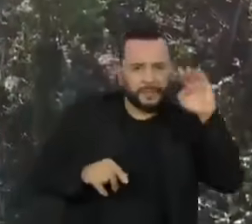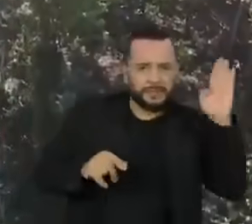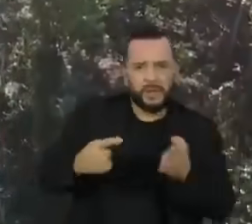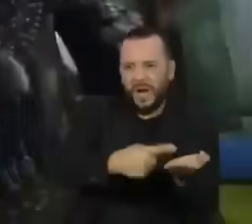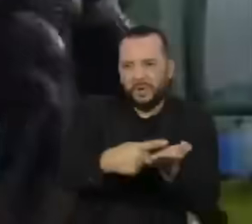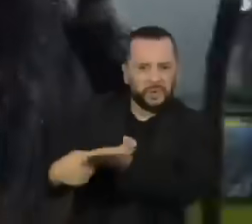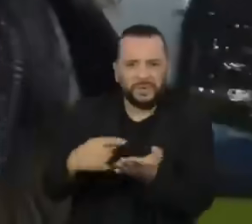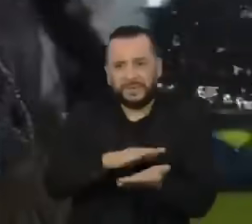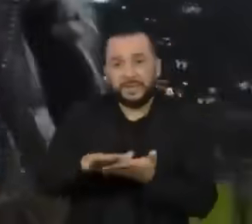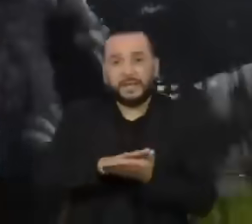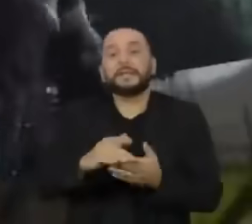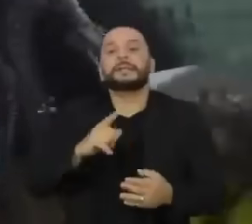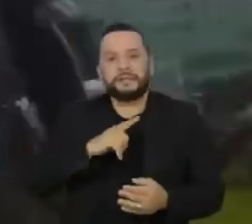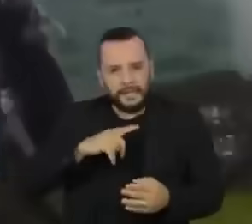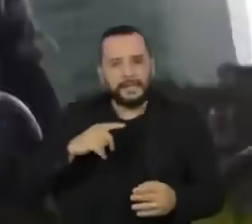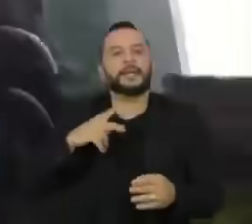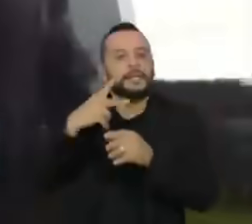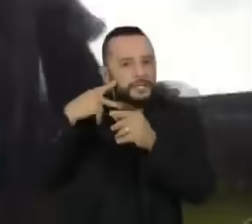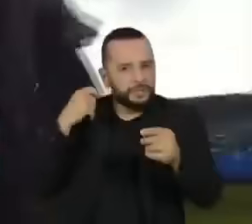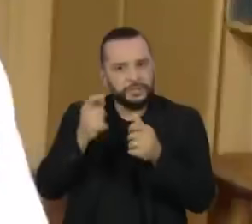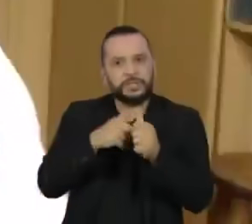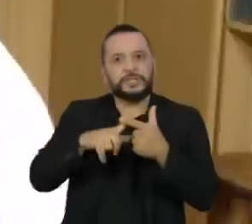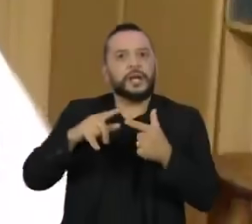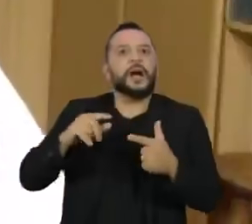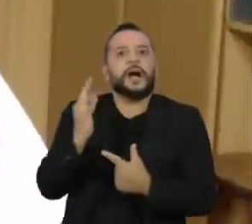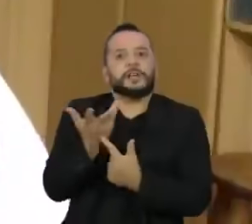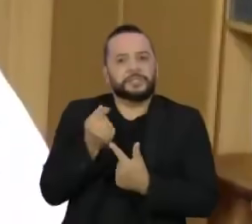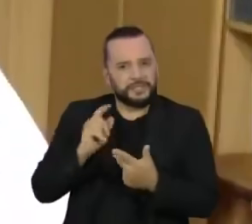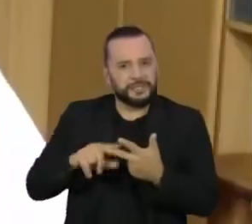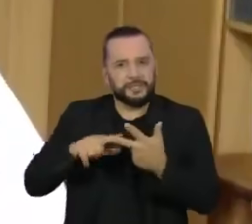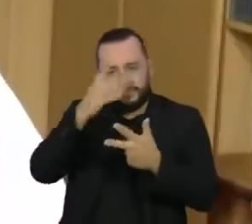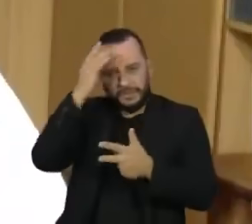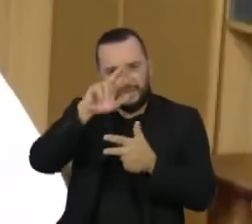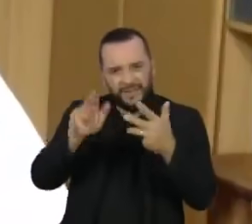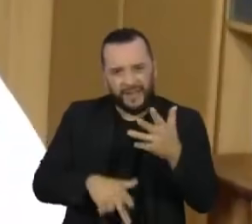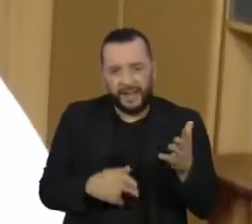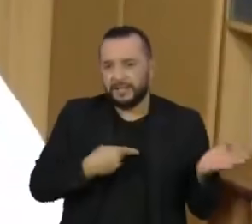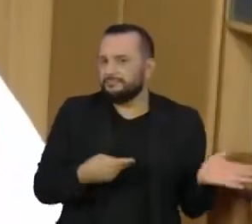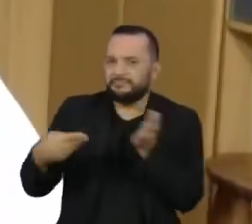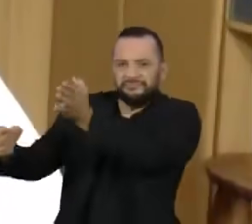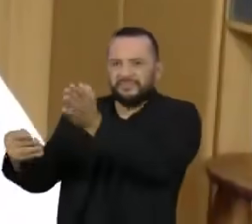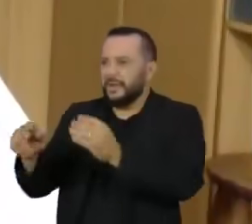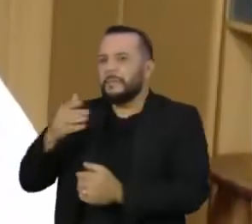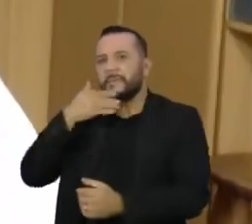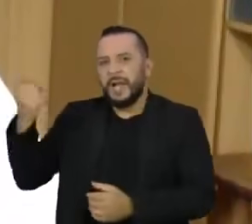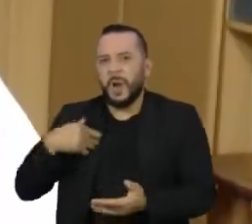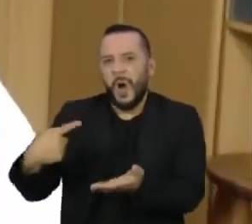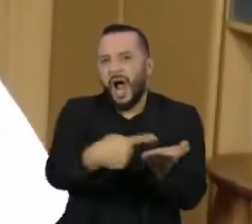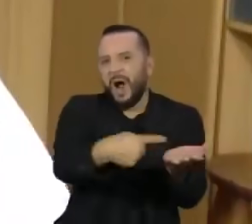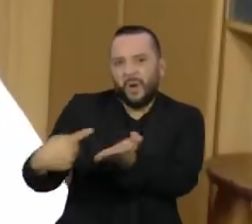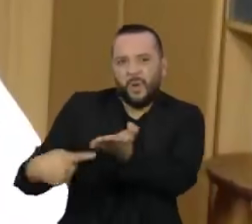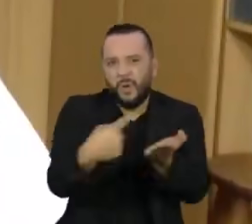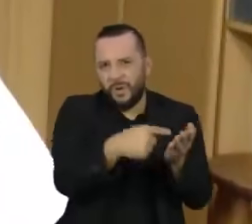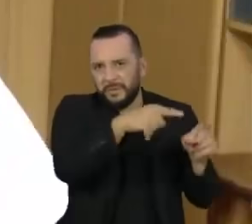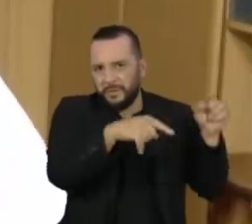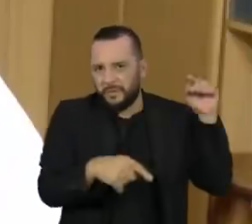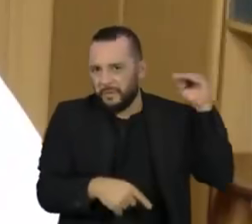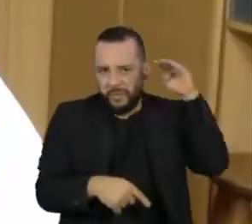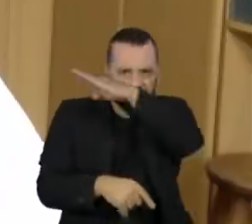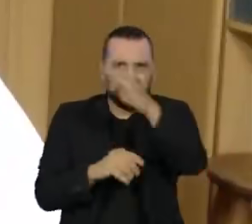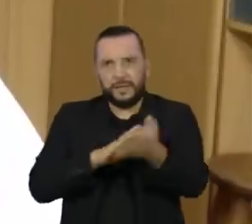internacionais, entidades indígenas e artistas. O governo brasileiro será questionado quanto ao desmatamento, esse é o principal